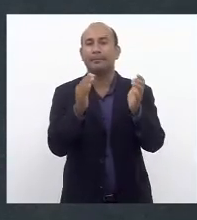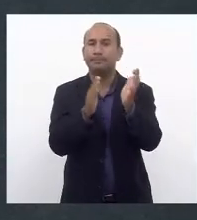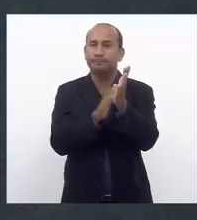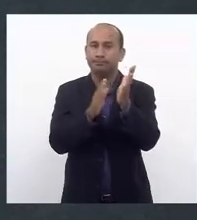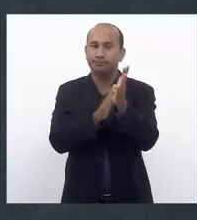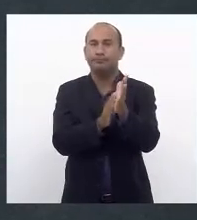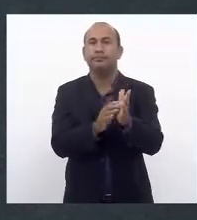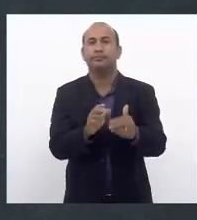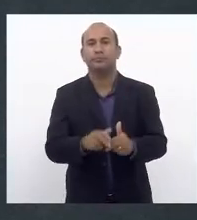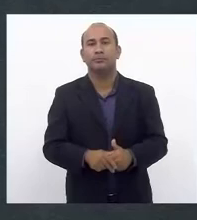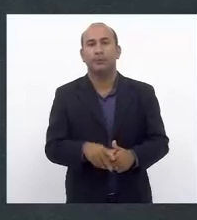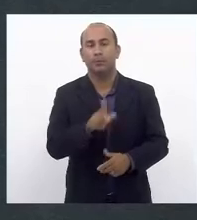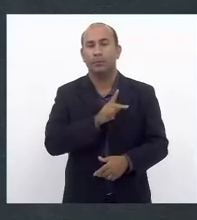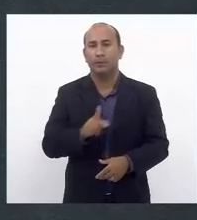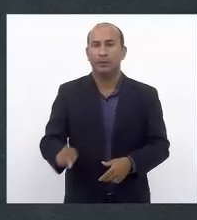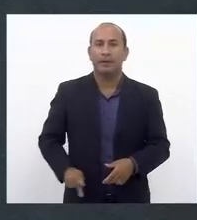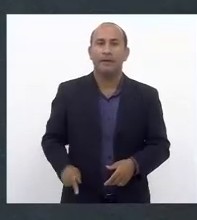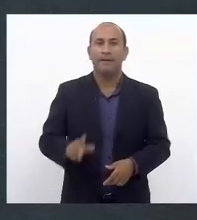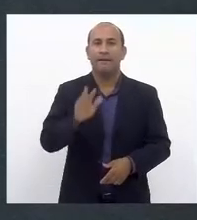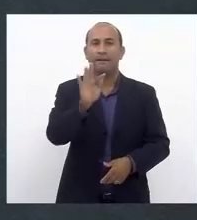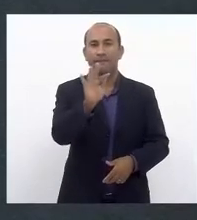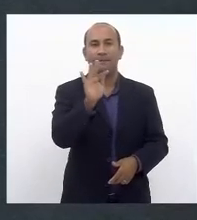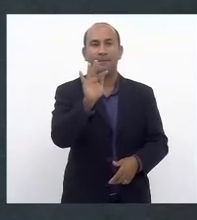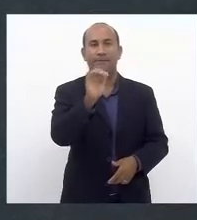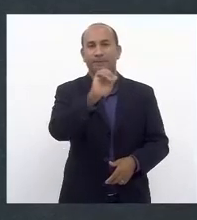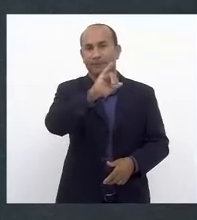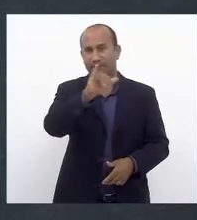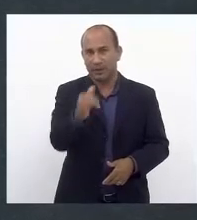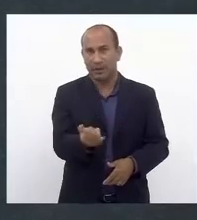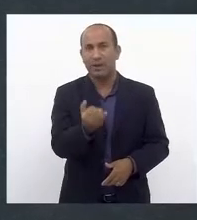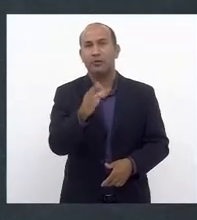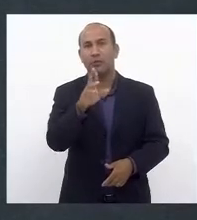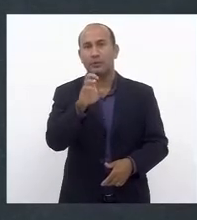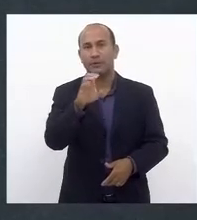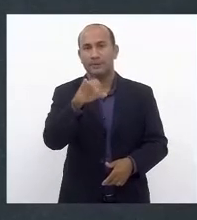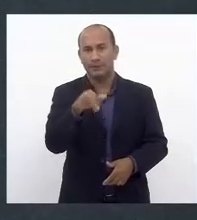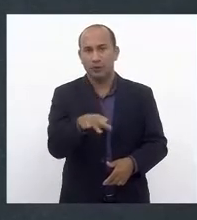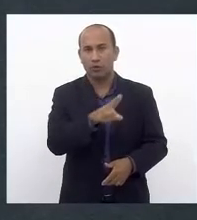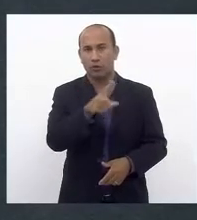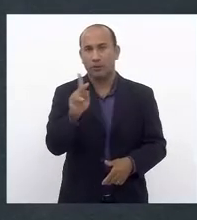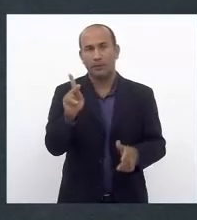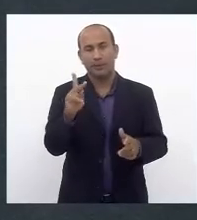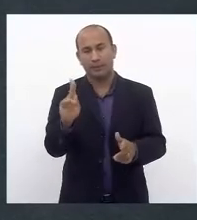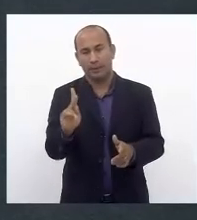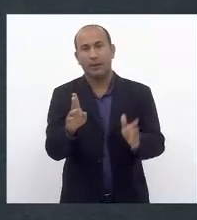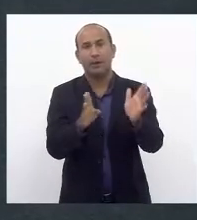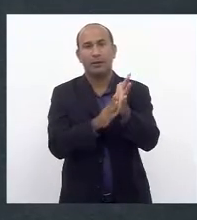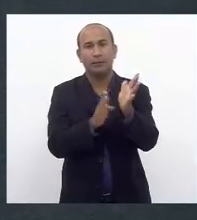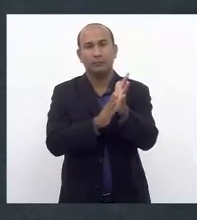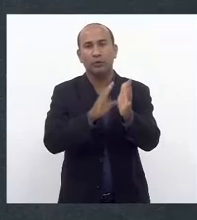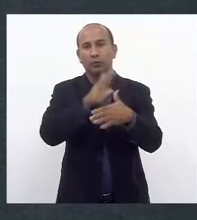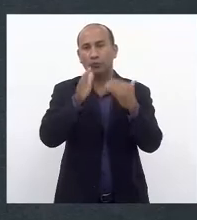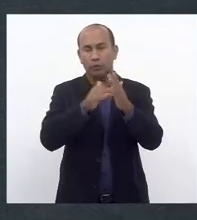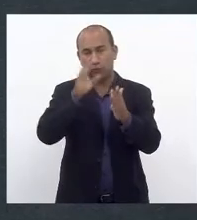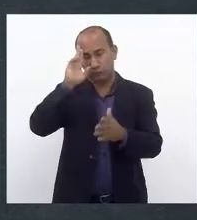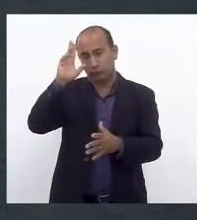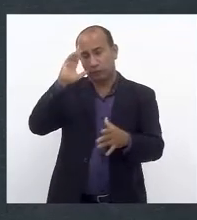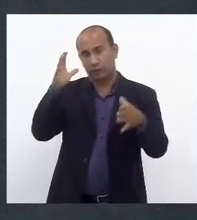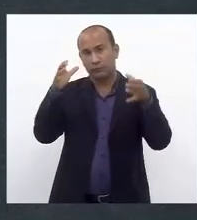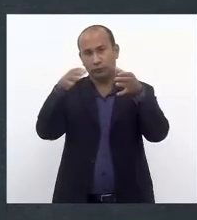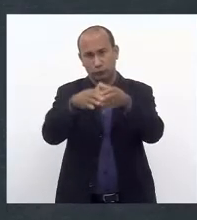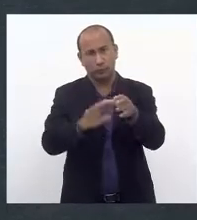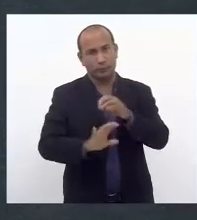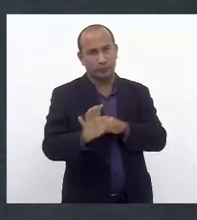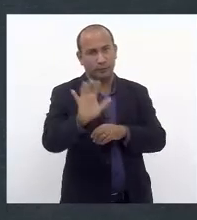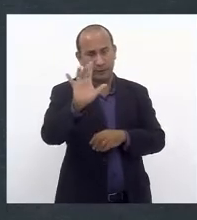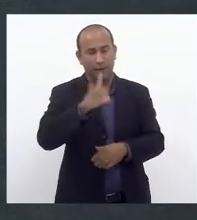parabenizar o presidente da Faferj, o senhor Rossino. Em nome dele, parabenizo todas as lideranças comunitárias que